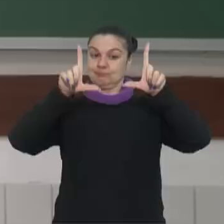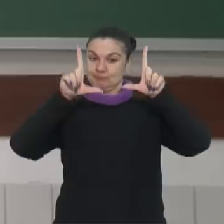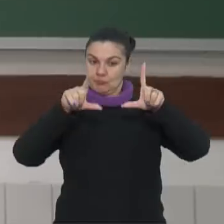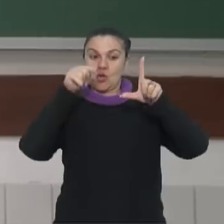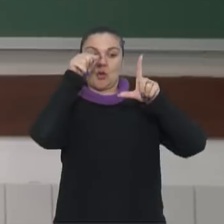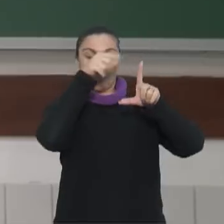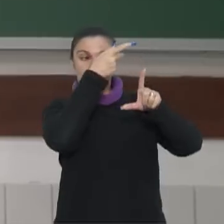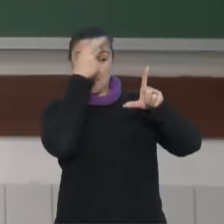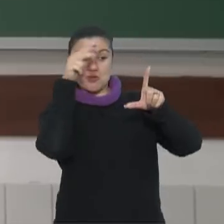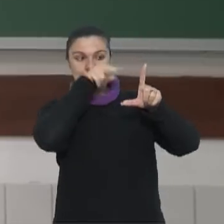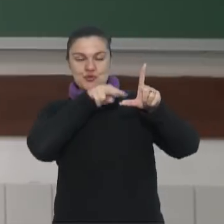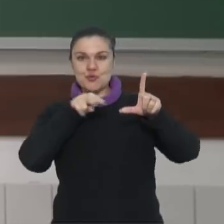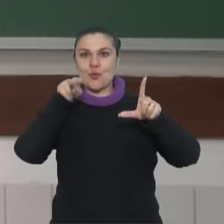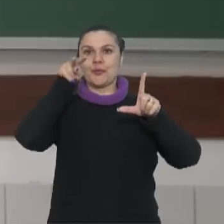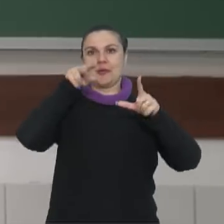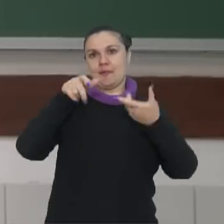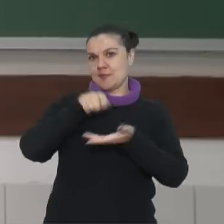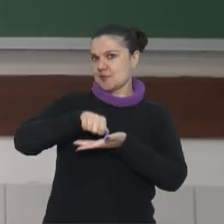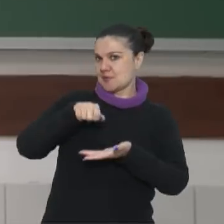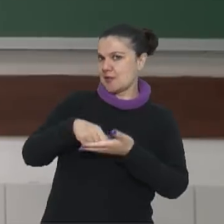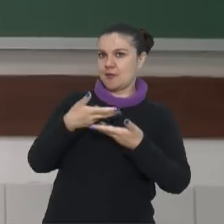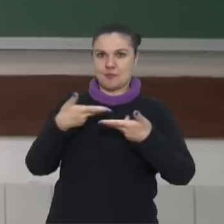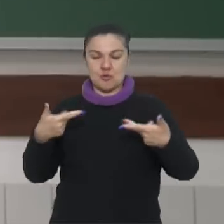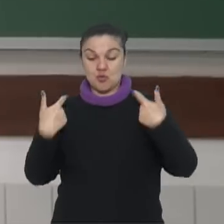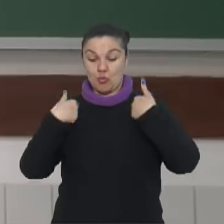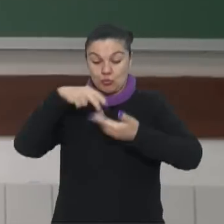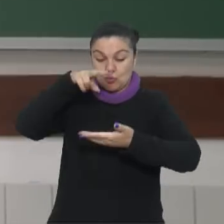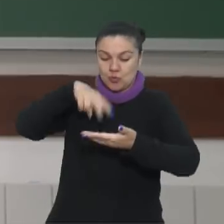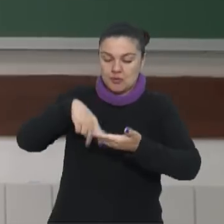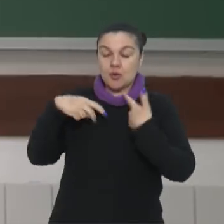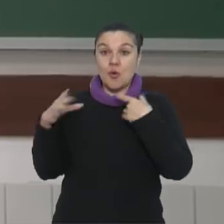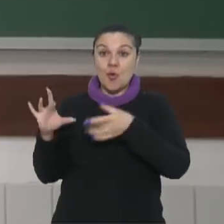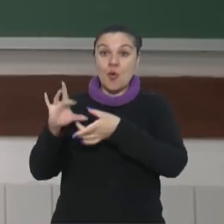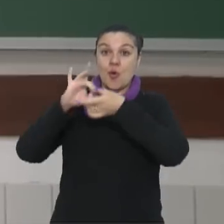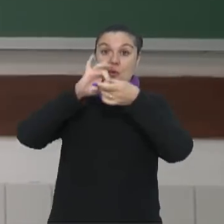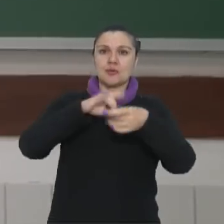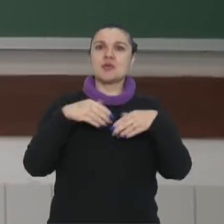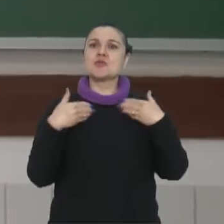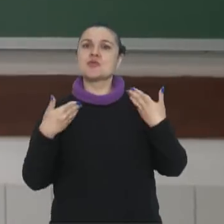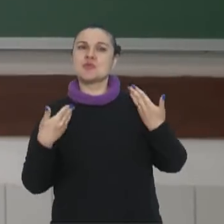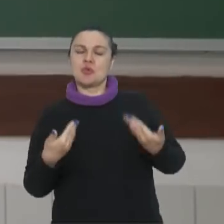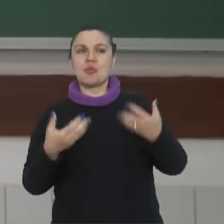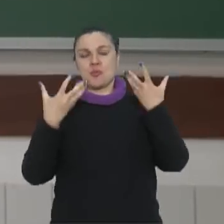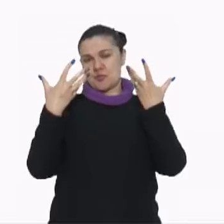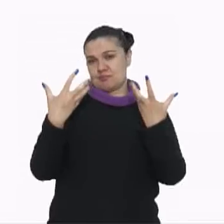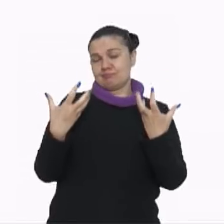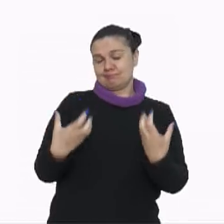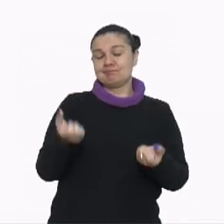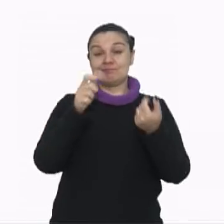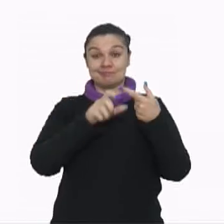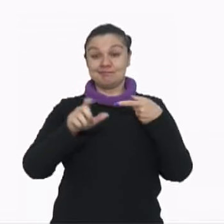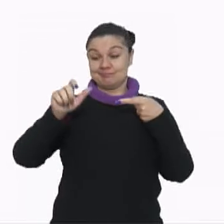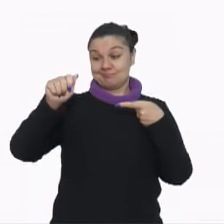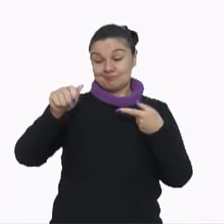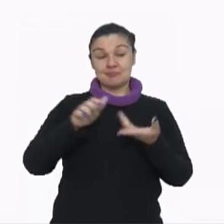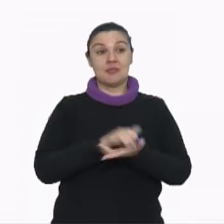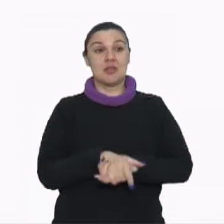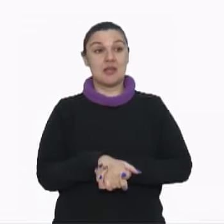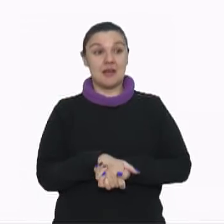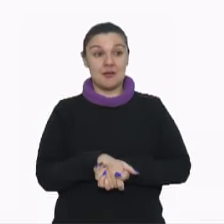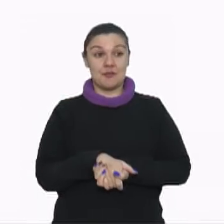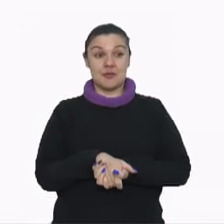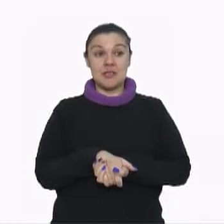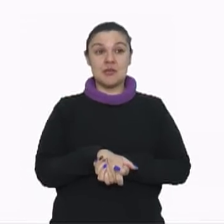o leitor e o repertório de contexto que está ali, né? Então, nesse sentido, com certeza é a letra A.